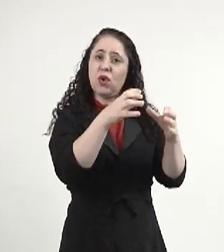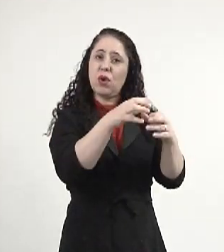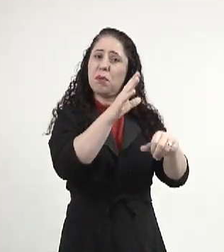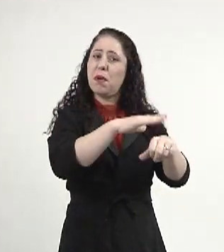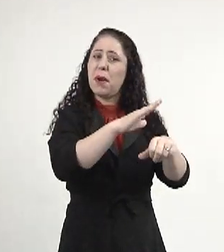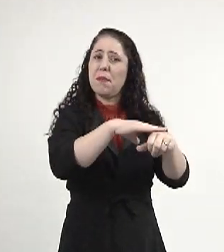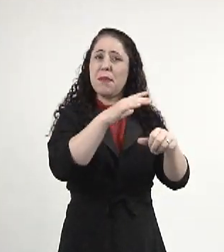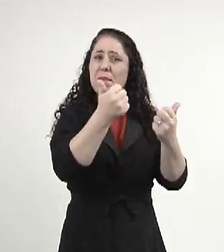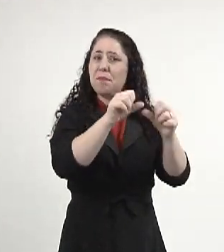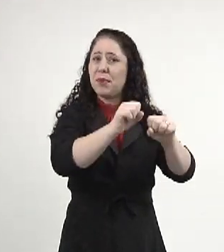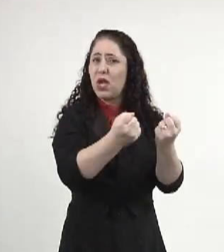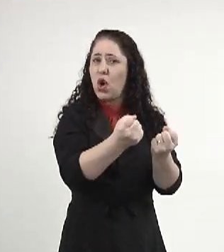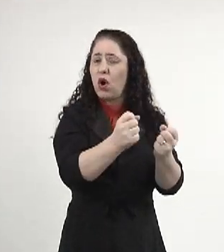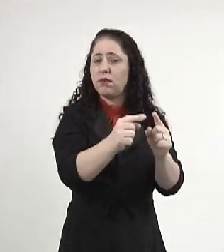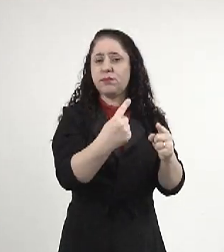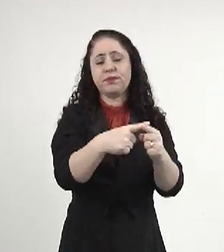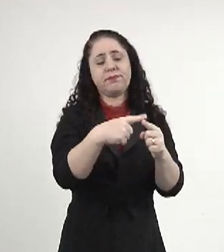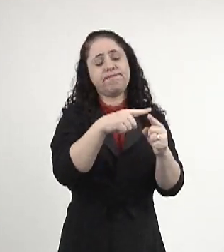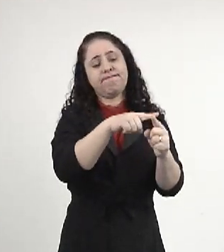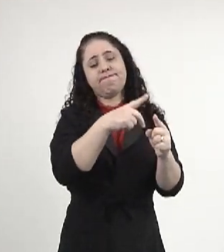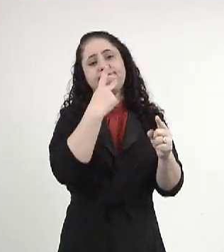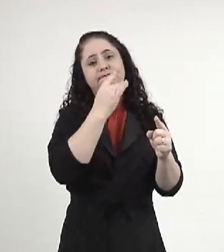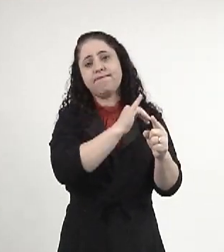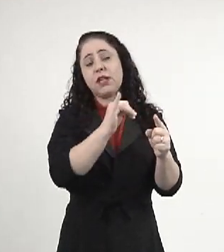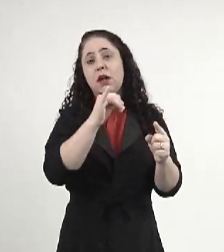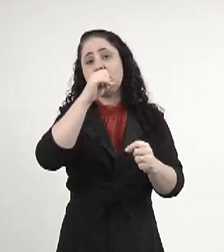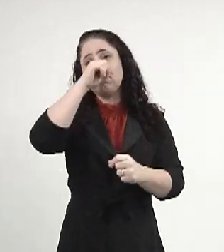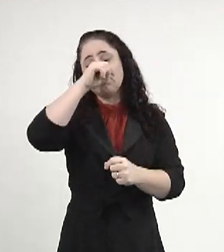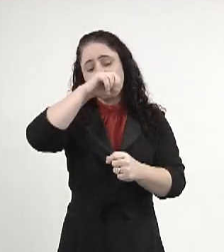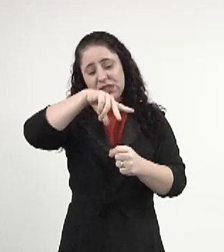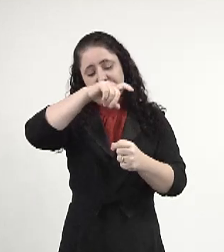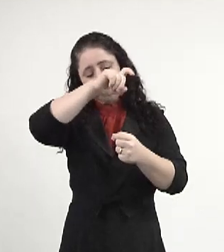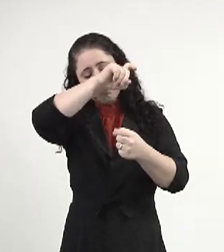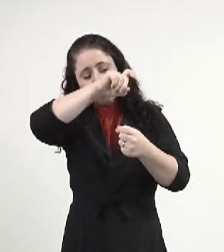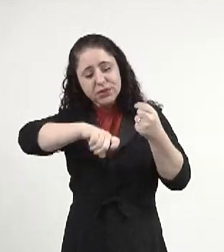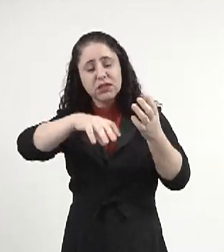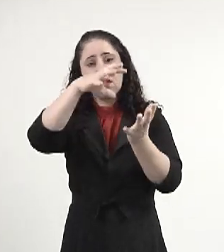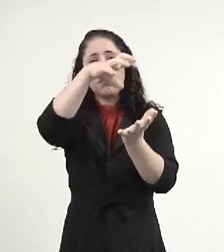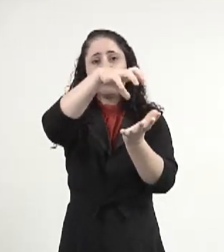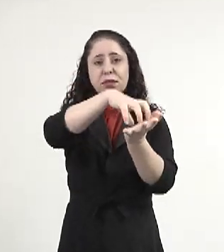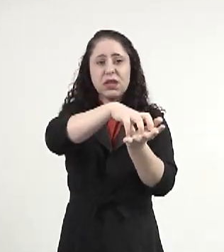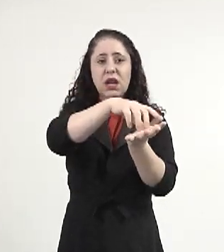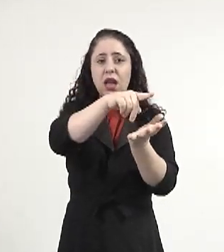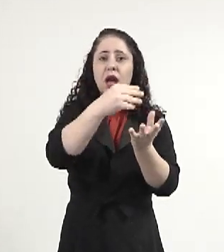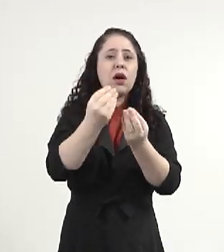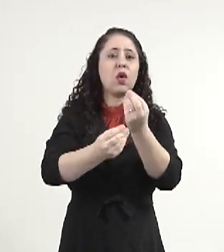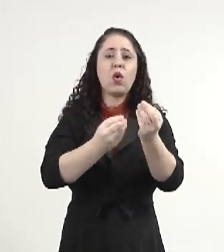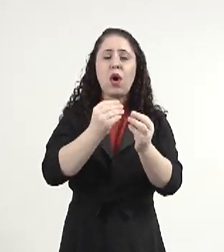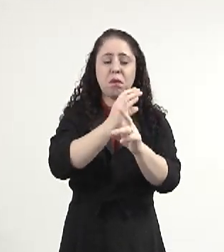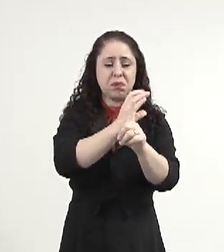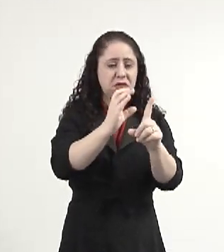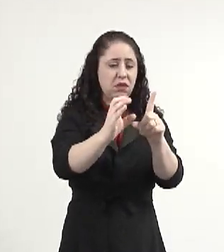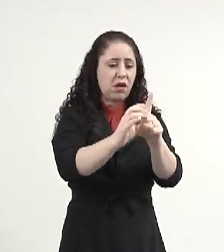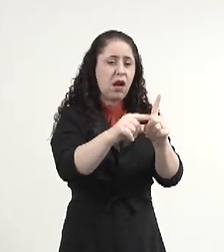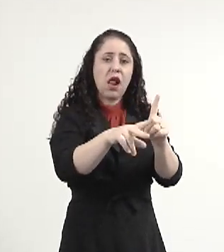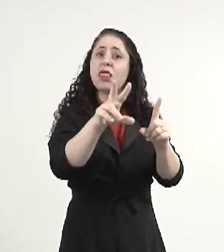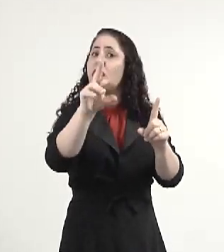mais latente ainda, e que estupro na reserva indígena, estupro entre a comunidade